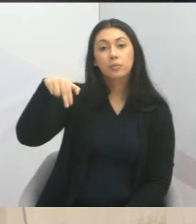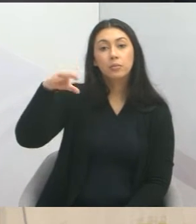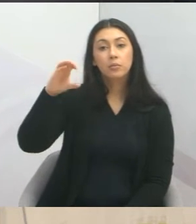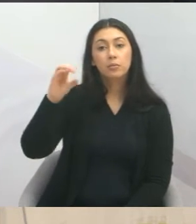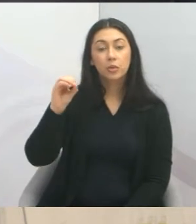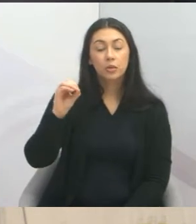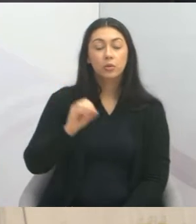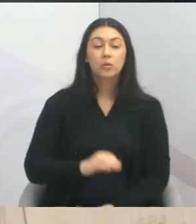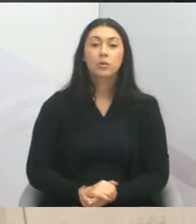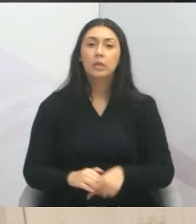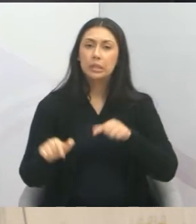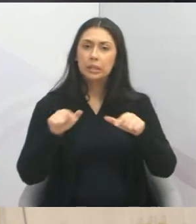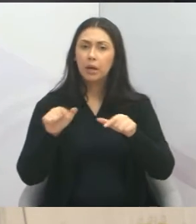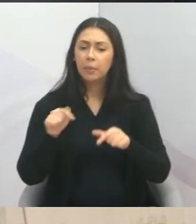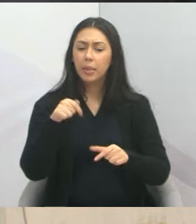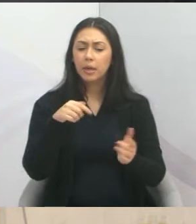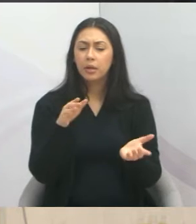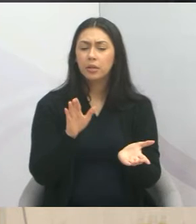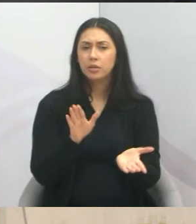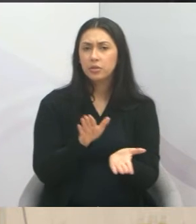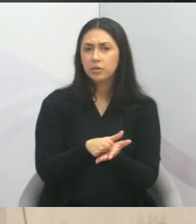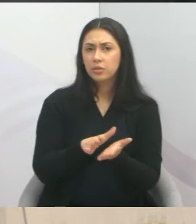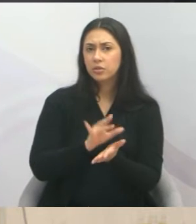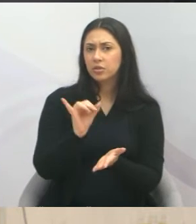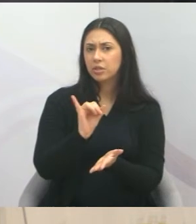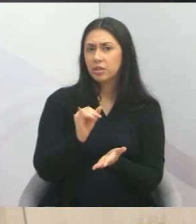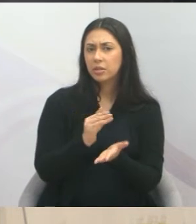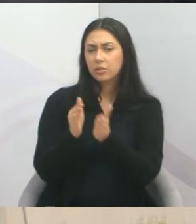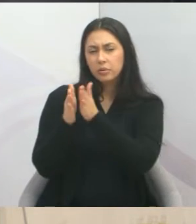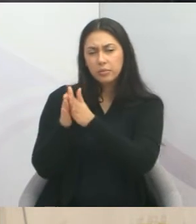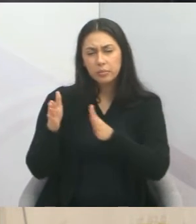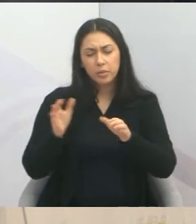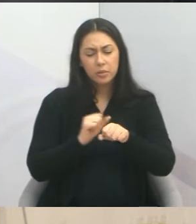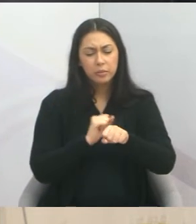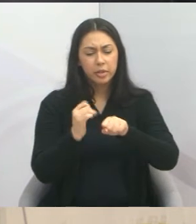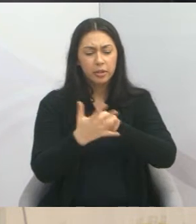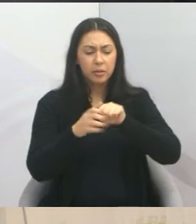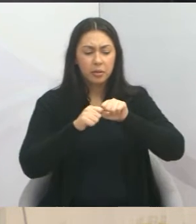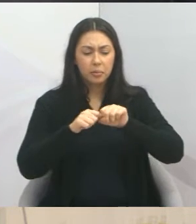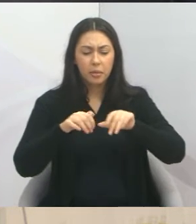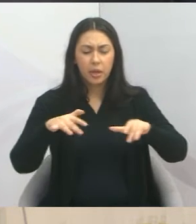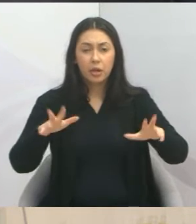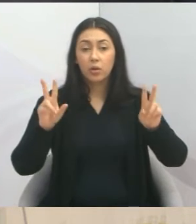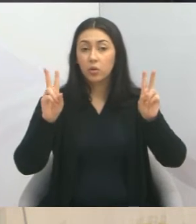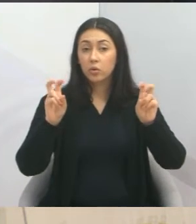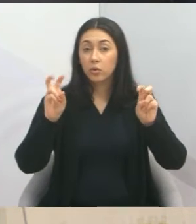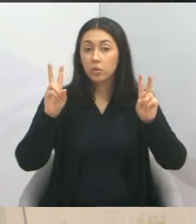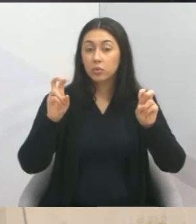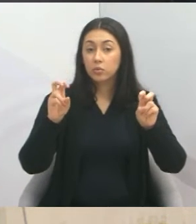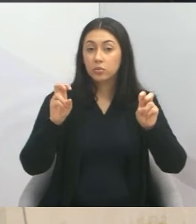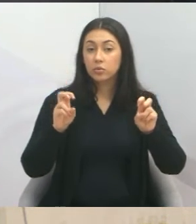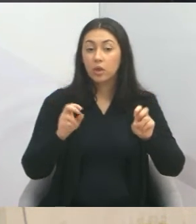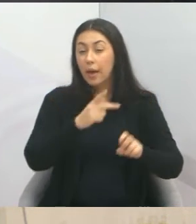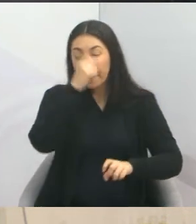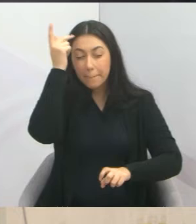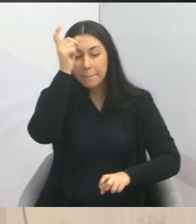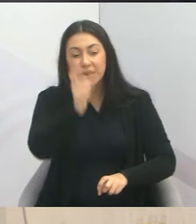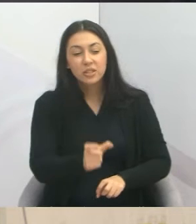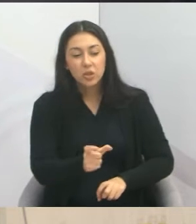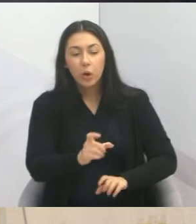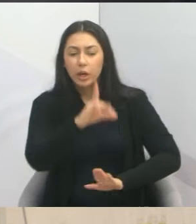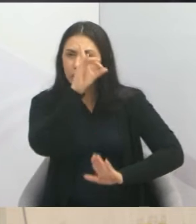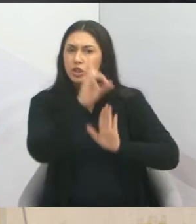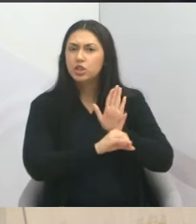município de Jacareí pelo trabalho que está desenvolvendo durante o período de pandemia como 19 em relação ao direito à moradia da população